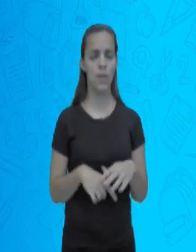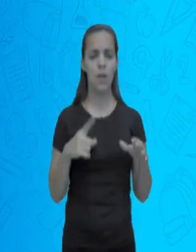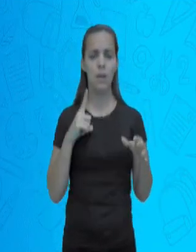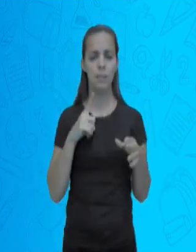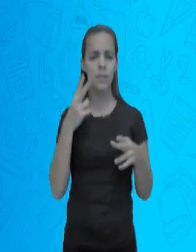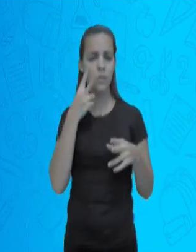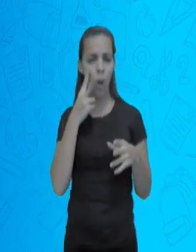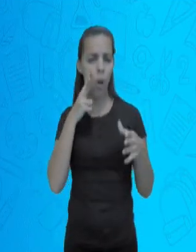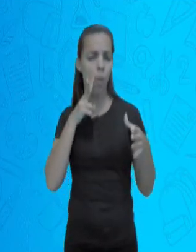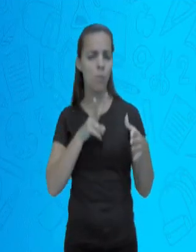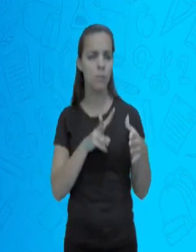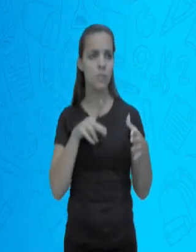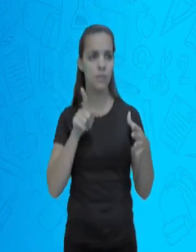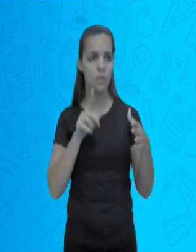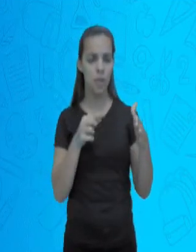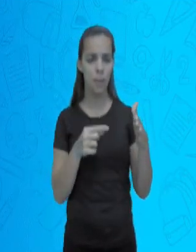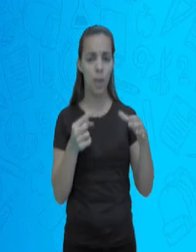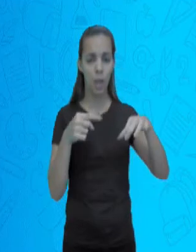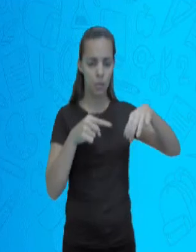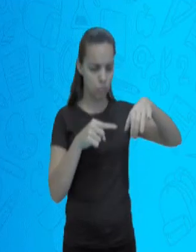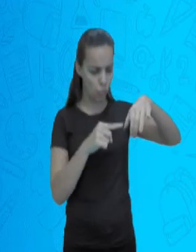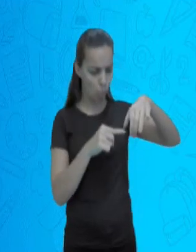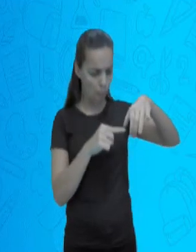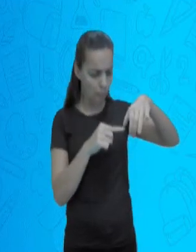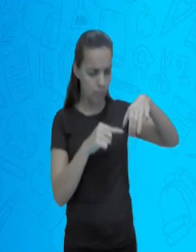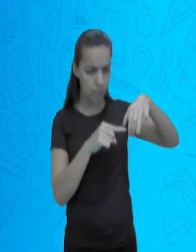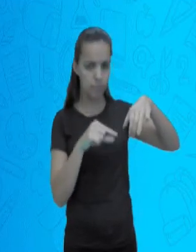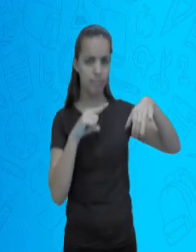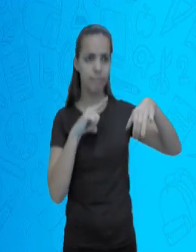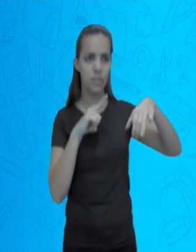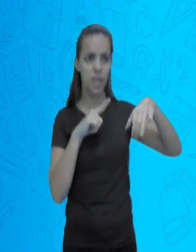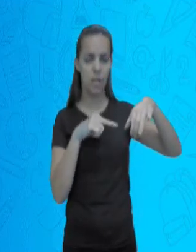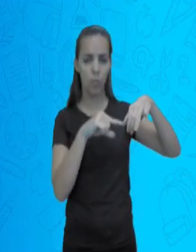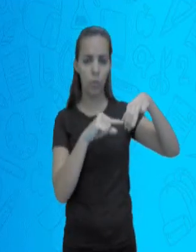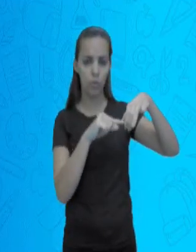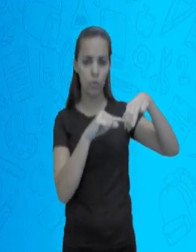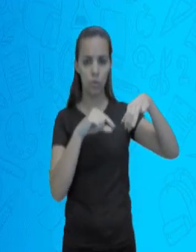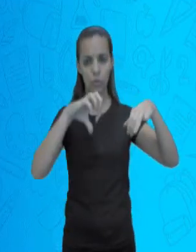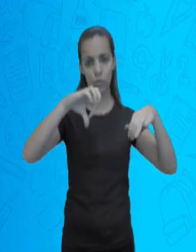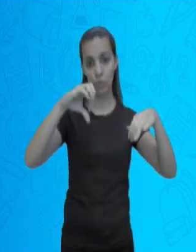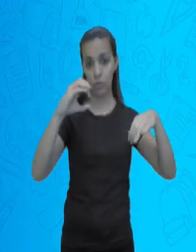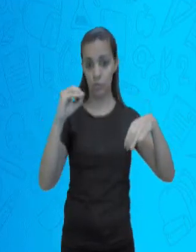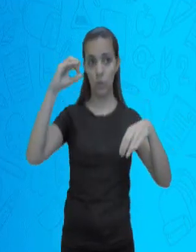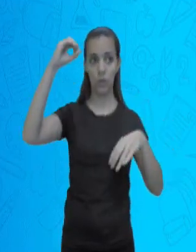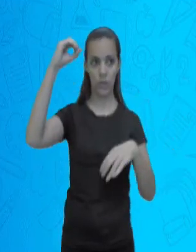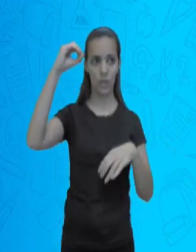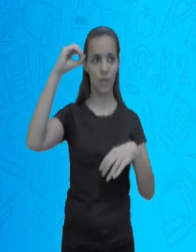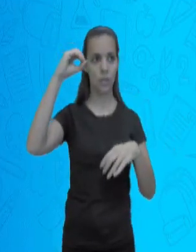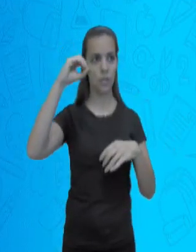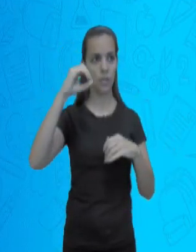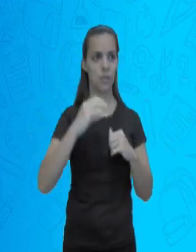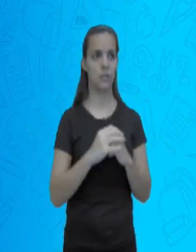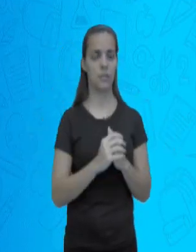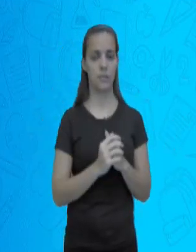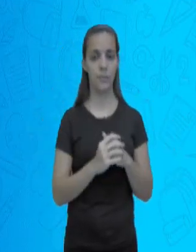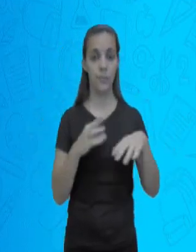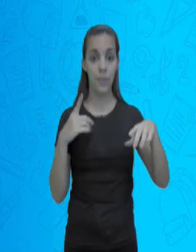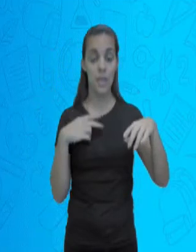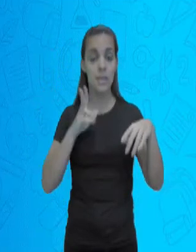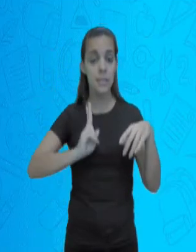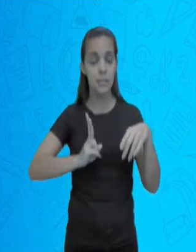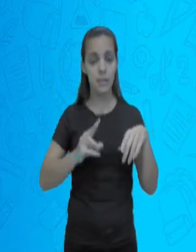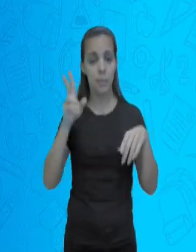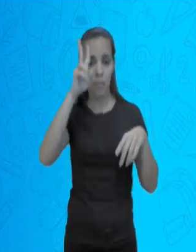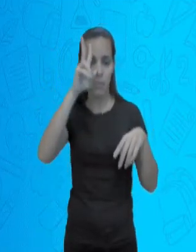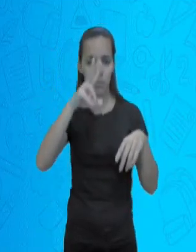aqui, ó, a metade do transferidor, no ângulo de 90 graus, tem um tracinho. Eu vou posicionar esse